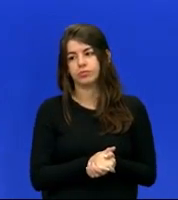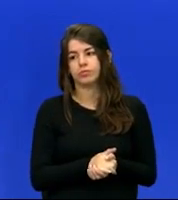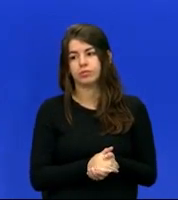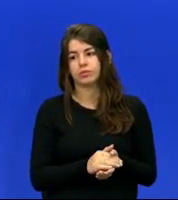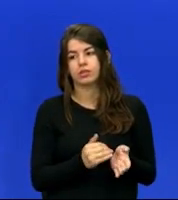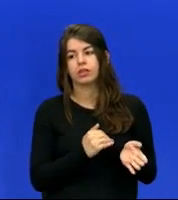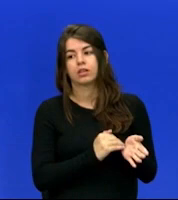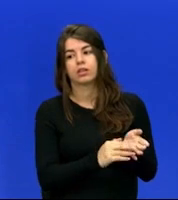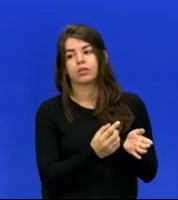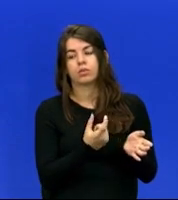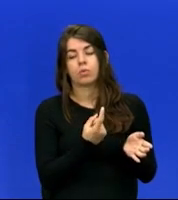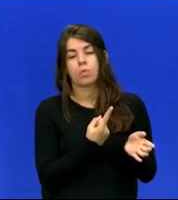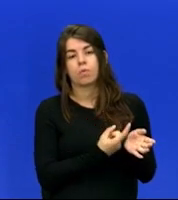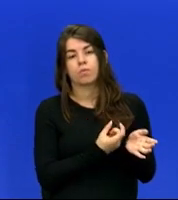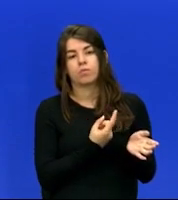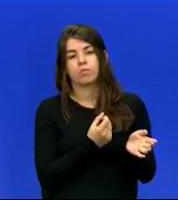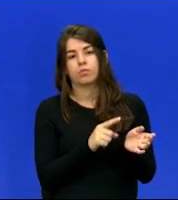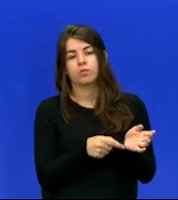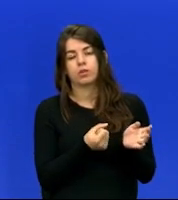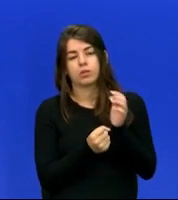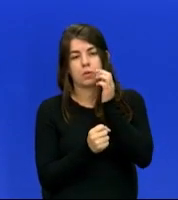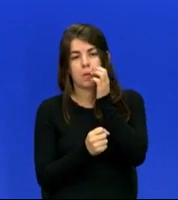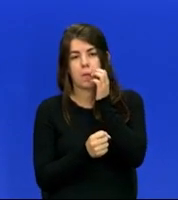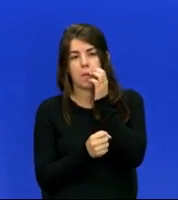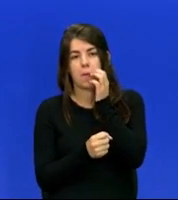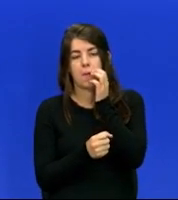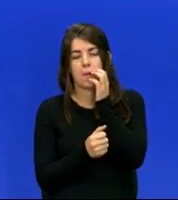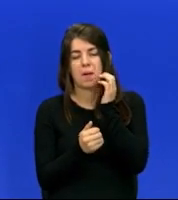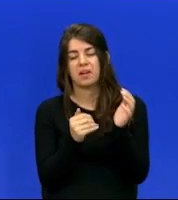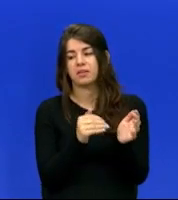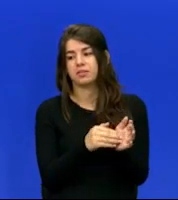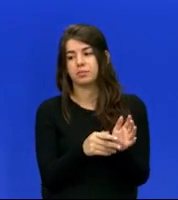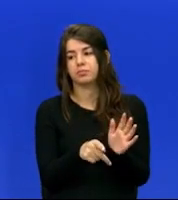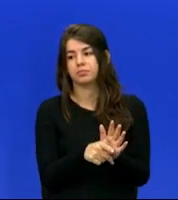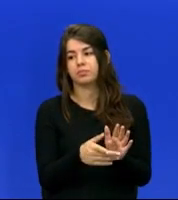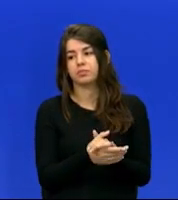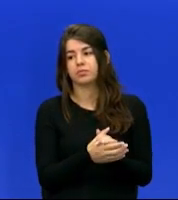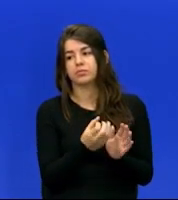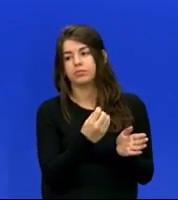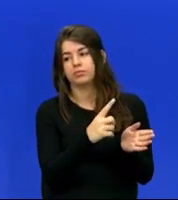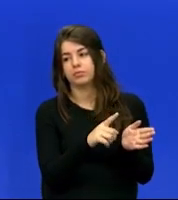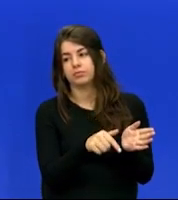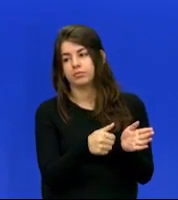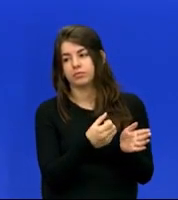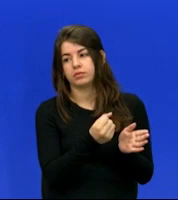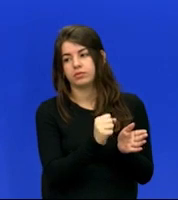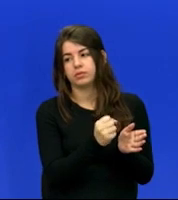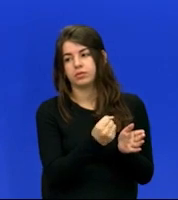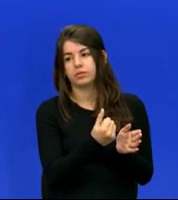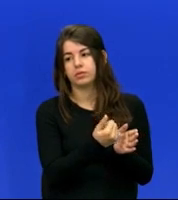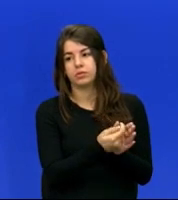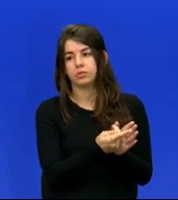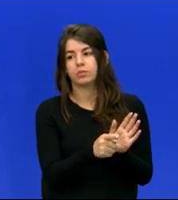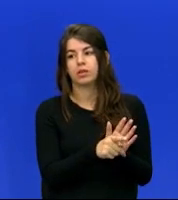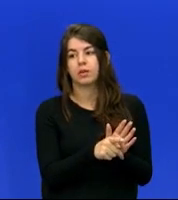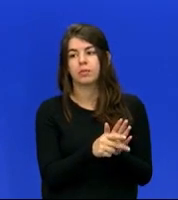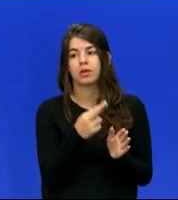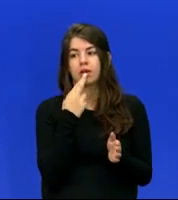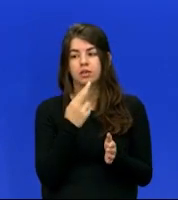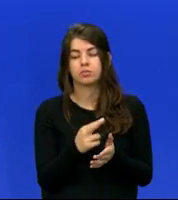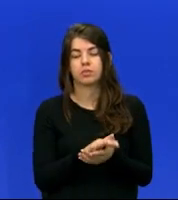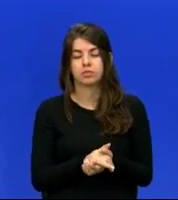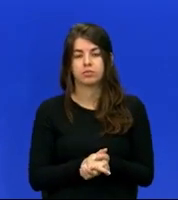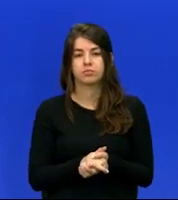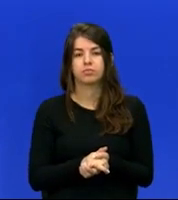1,0, ok, até a coluna da segunda casa decimal, que é o 0,8, né? O 0,8